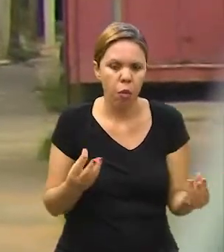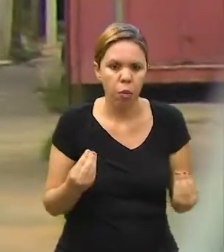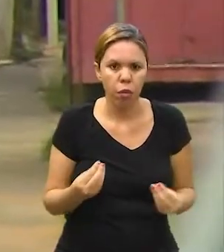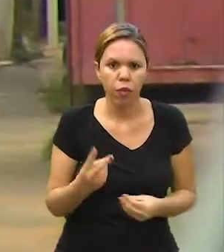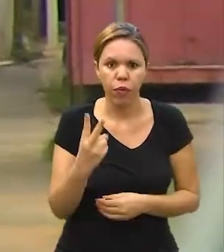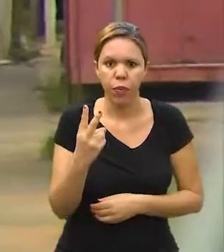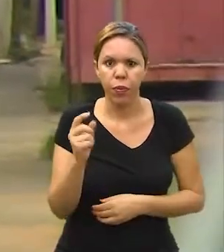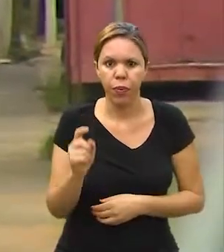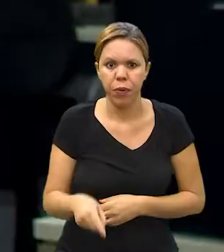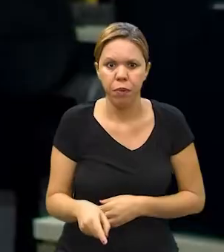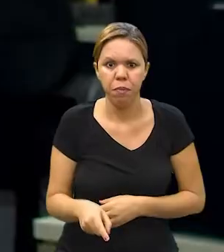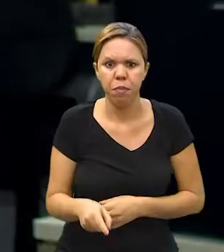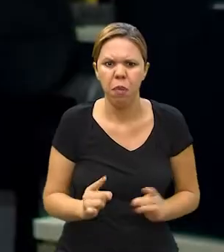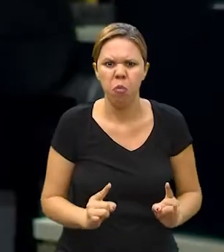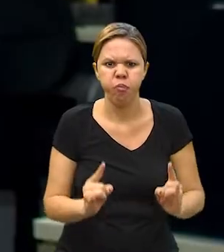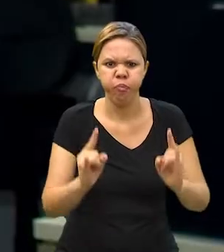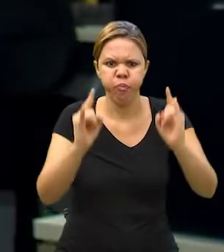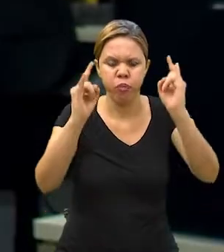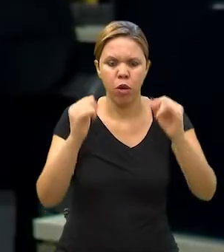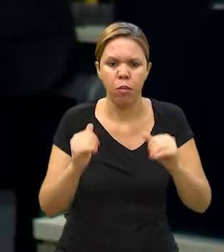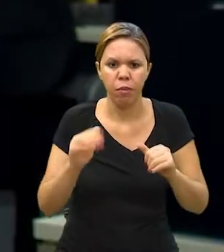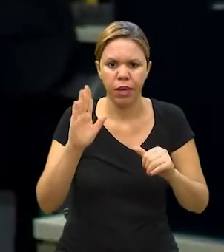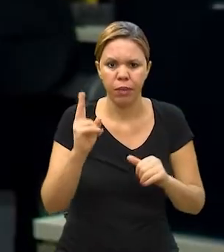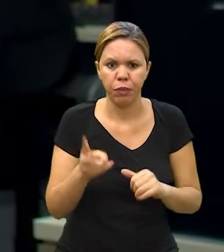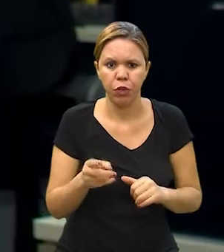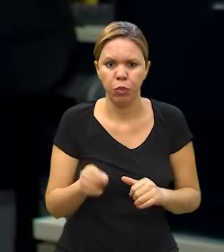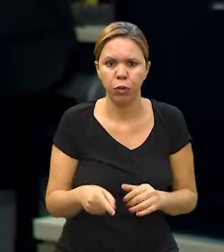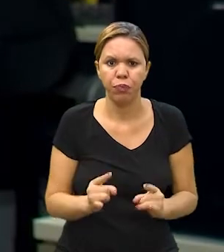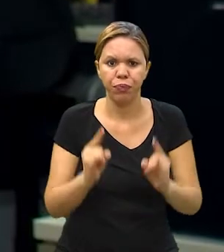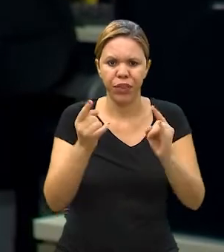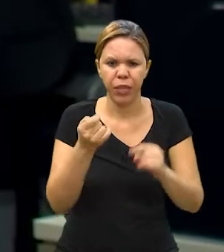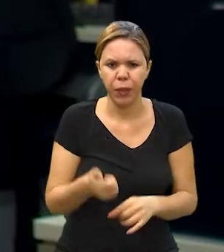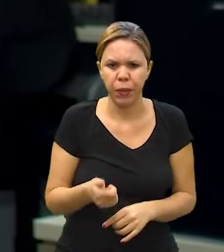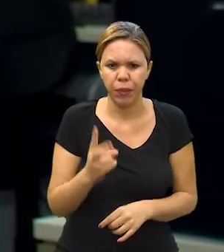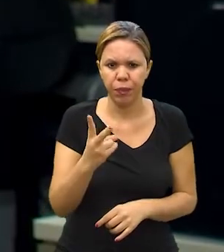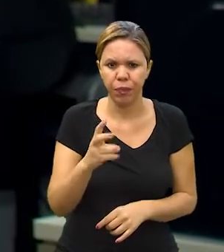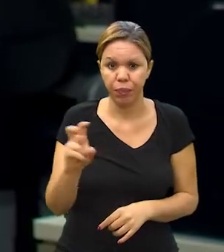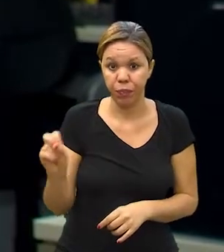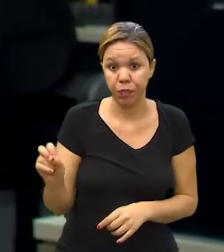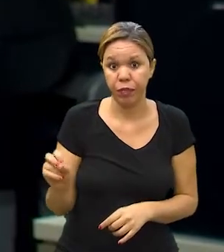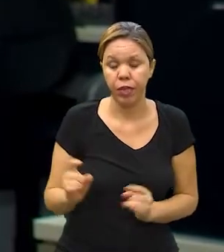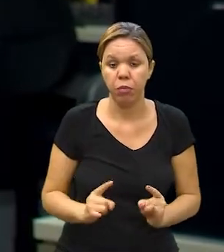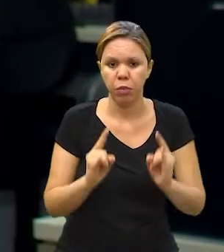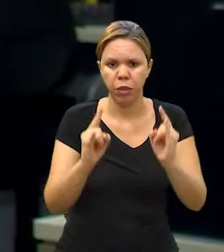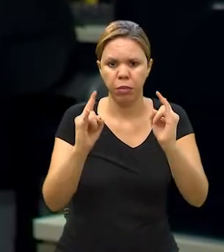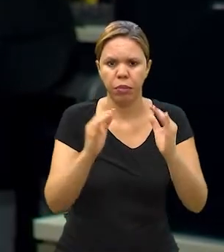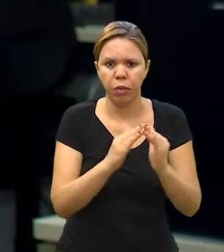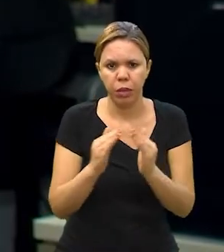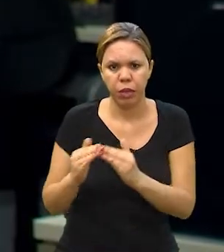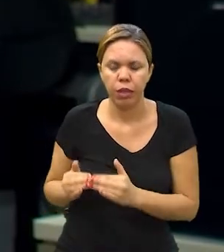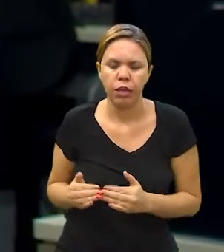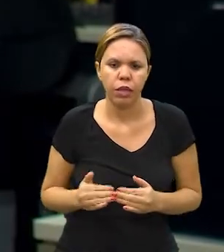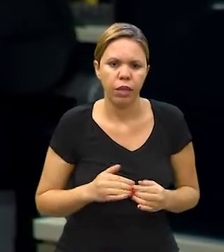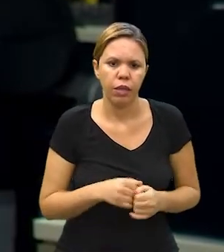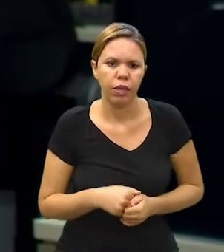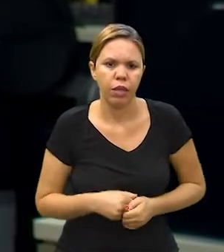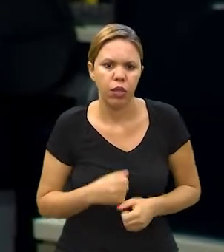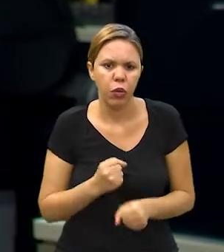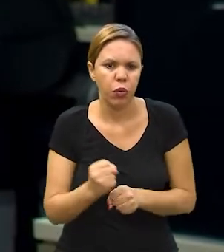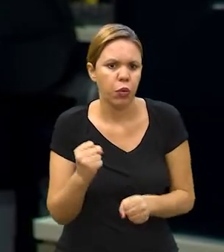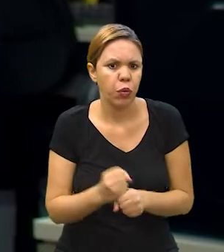de 2.000 apartamentos ali, né? Um pouco mais de 2.000, na verdade, então chega quase a 2.500. E esses apartamentos e essas casas